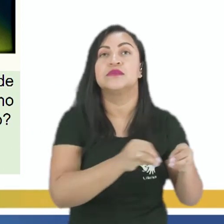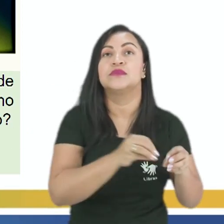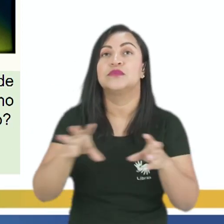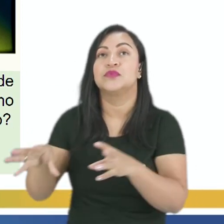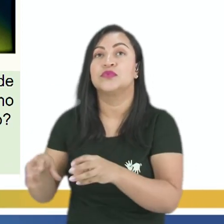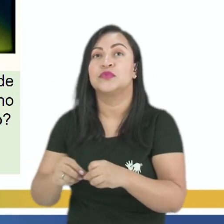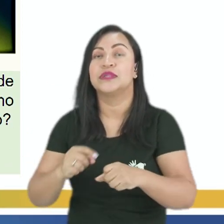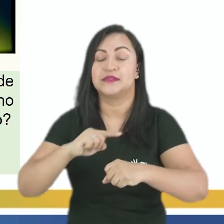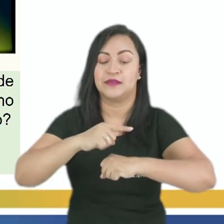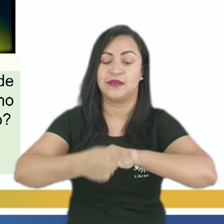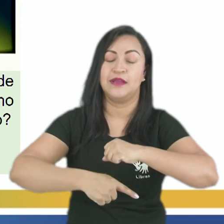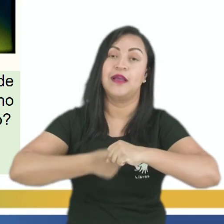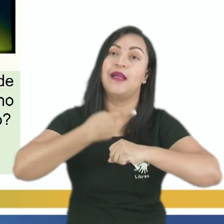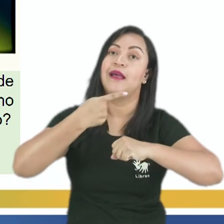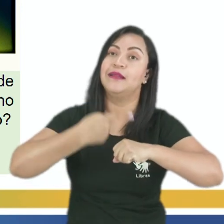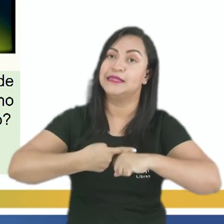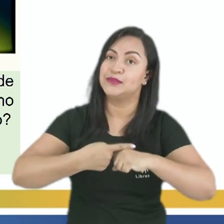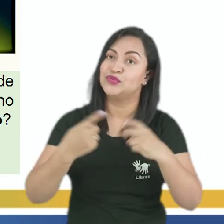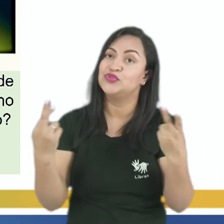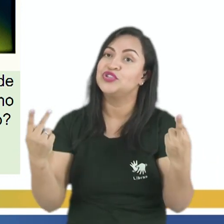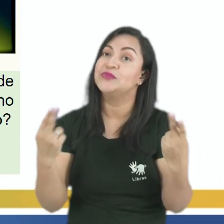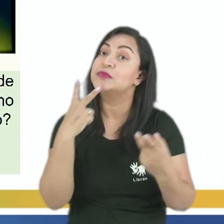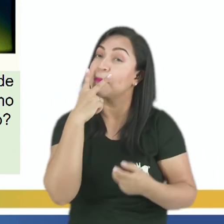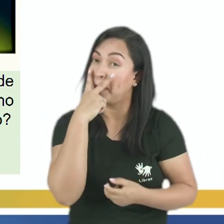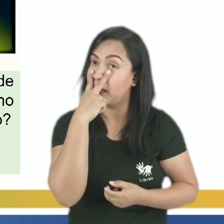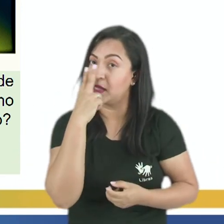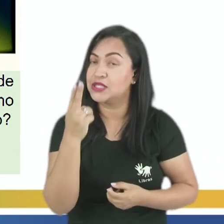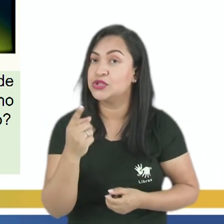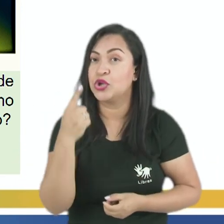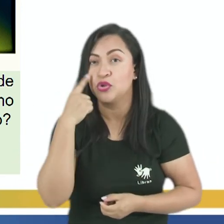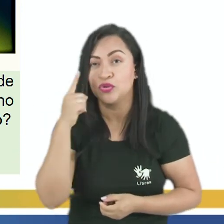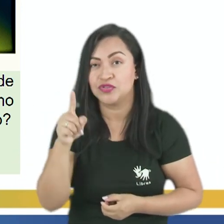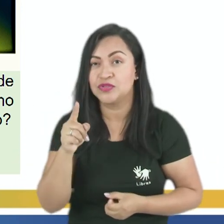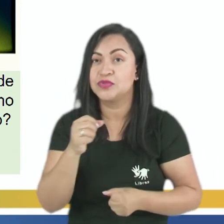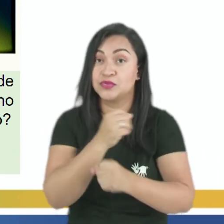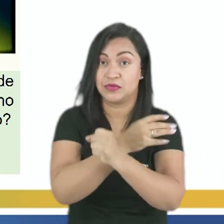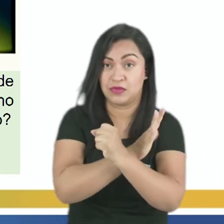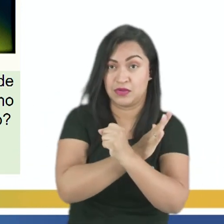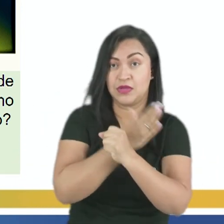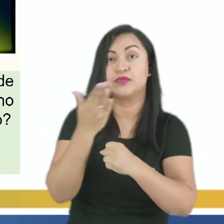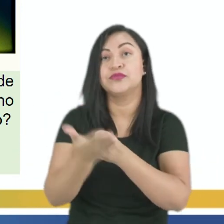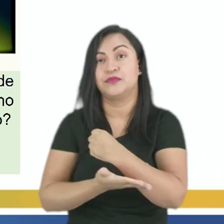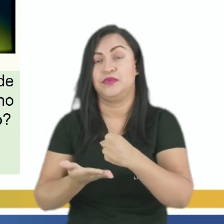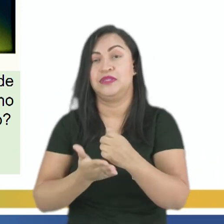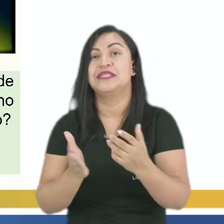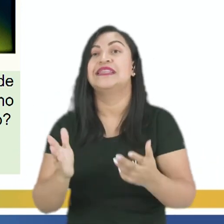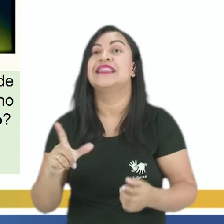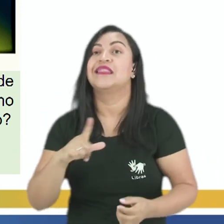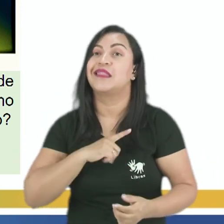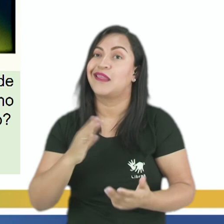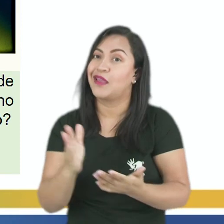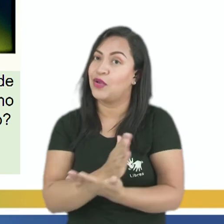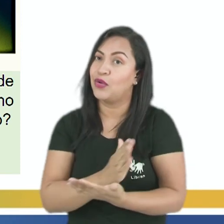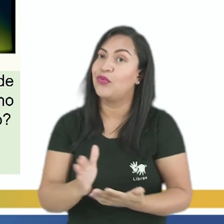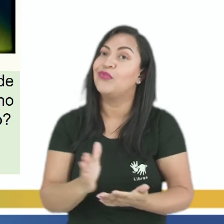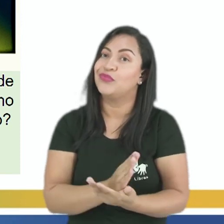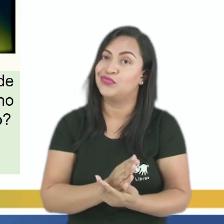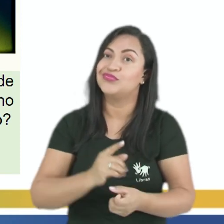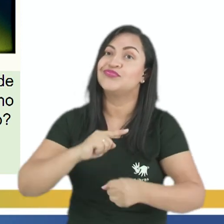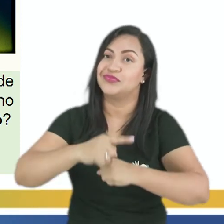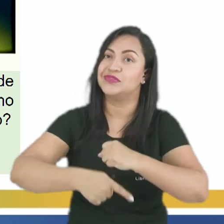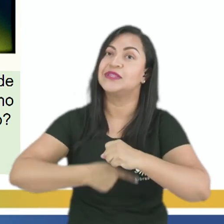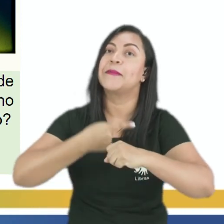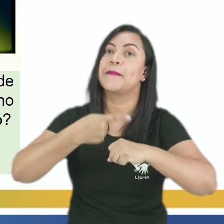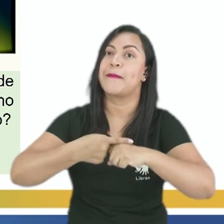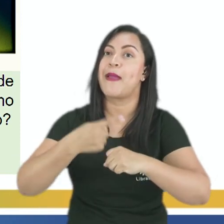elementos químicos. Nós vimos, dentre os ácidos e bases, que nós podemos ter mais de um elemento químico, então